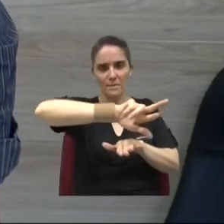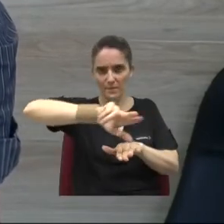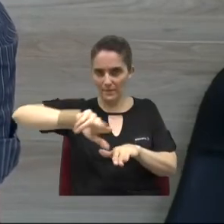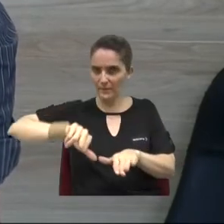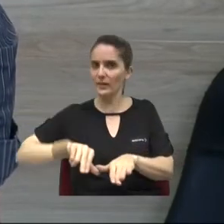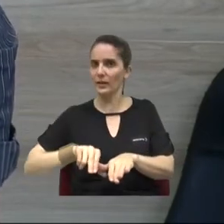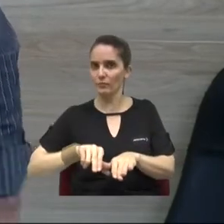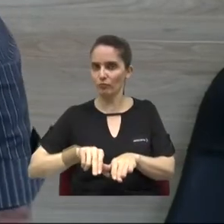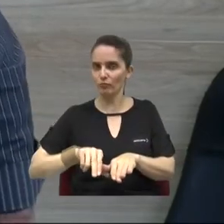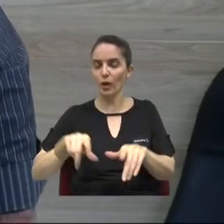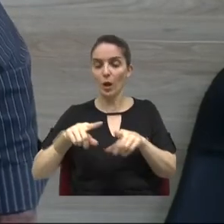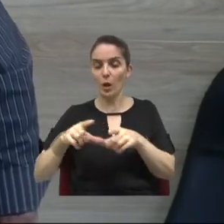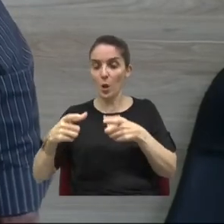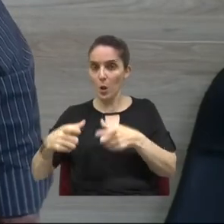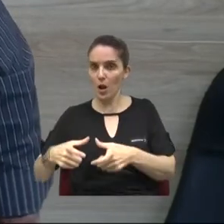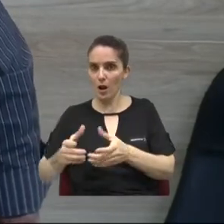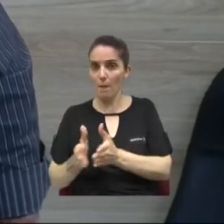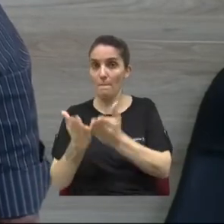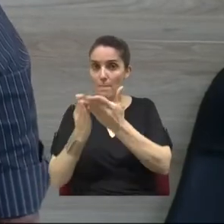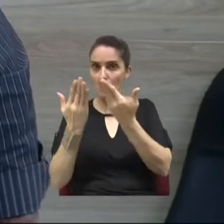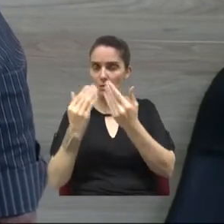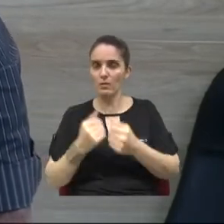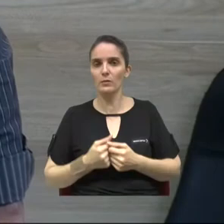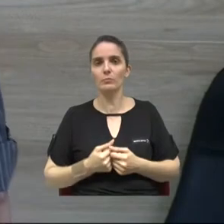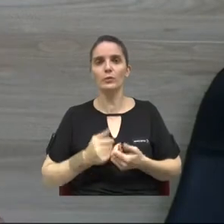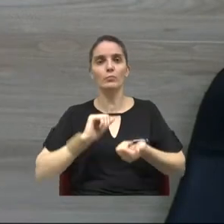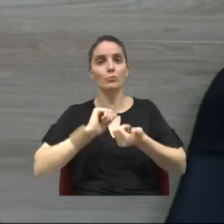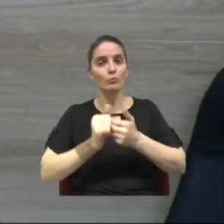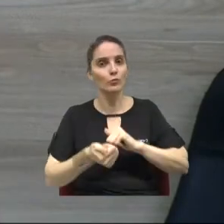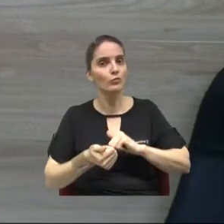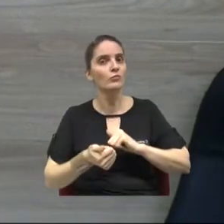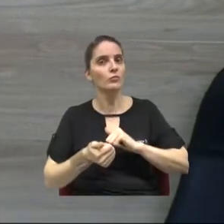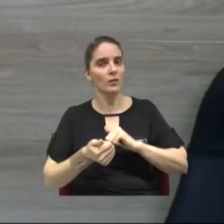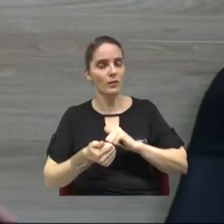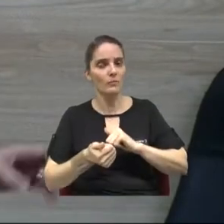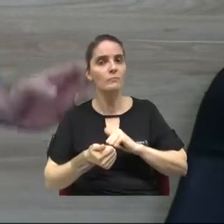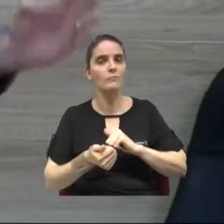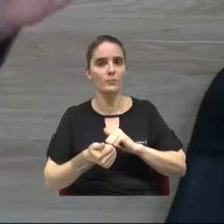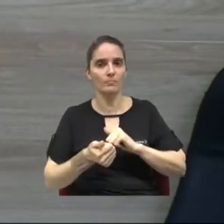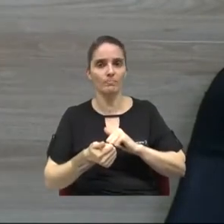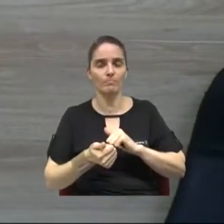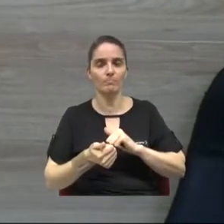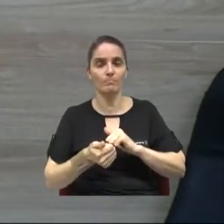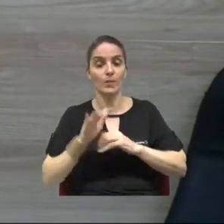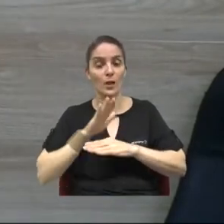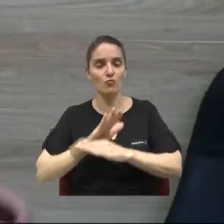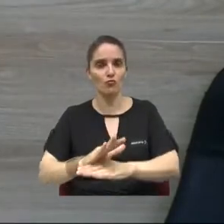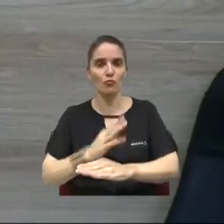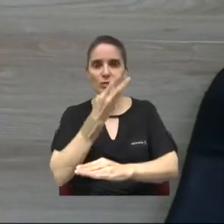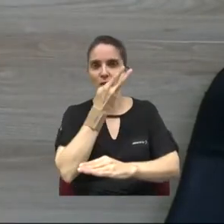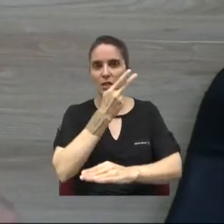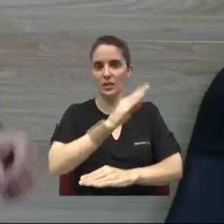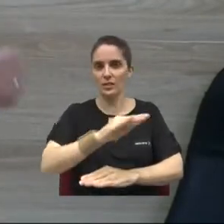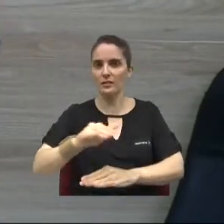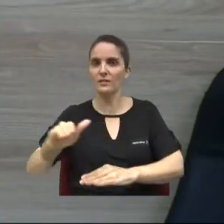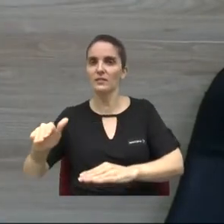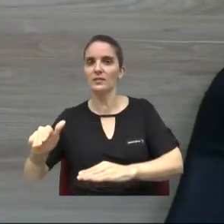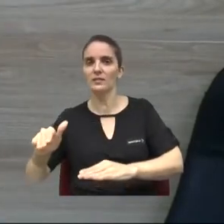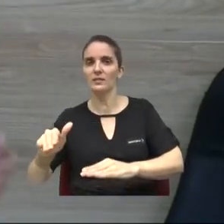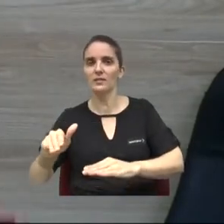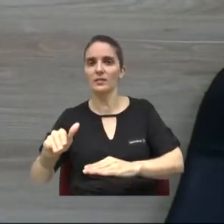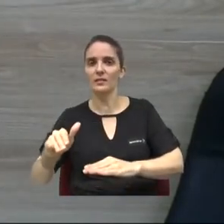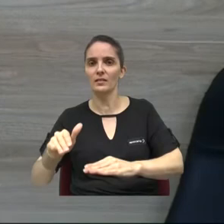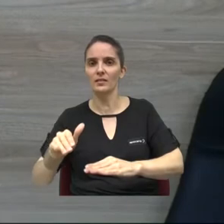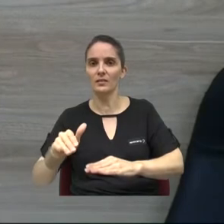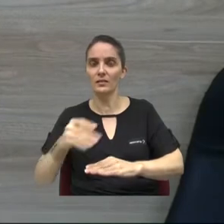nas áreas mais carentes, muitas vezes o esporte é o único limitador, o único fator